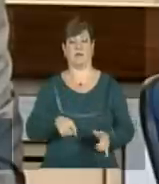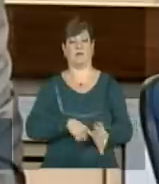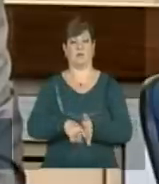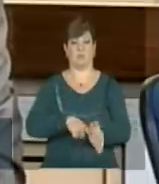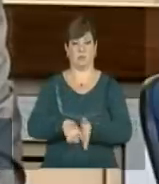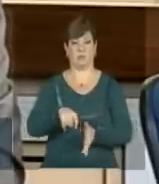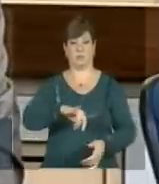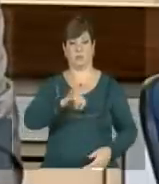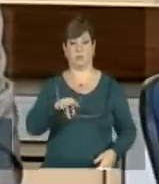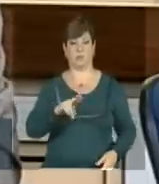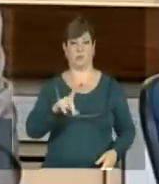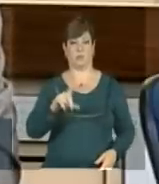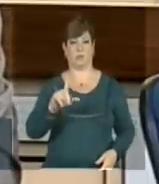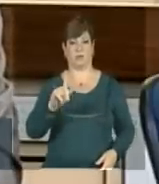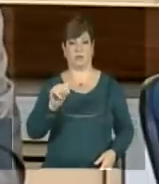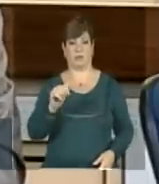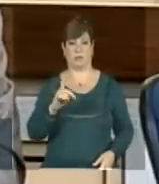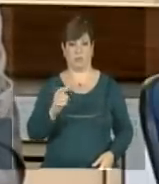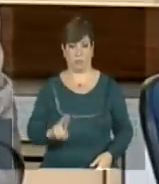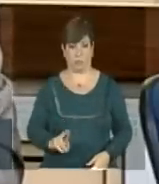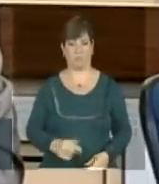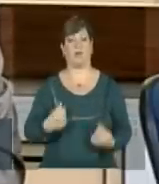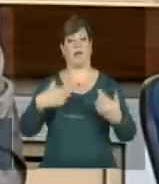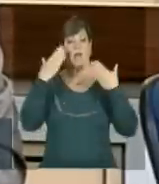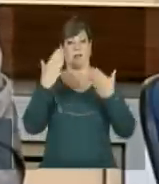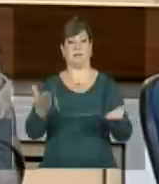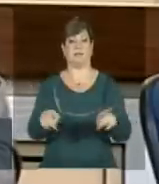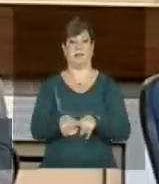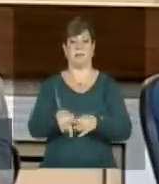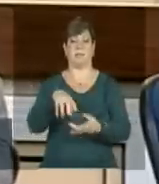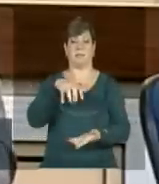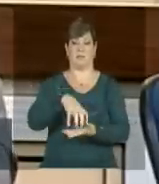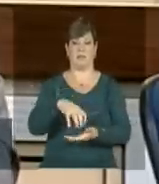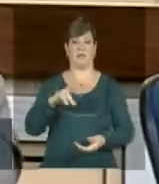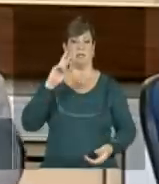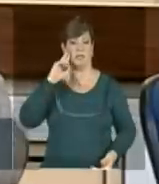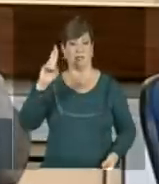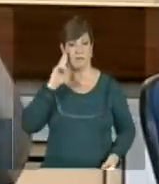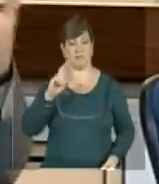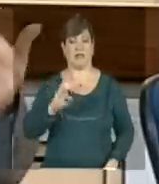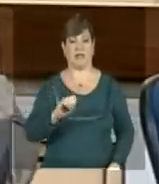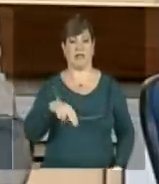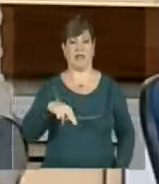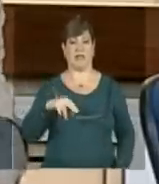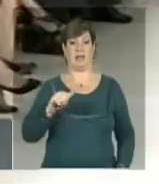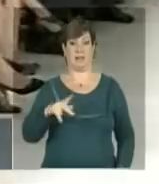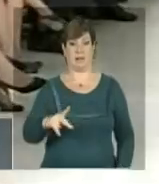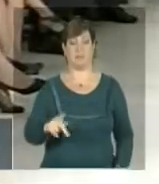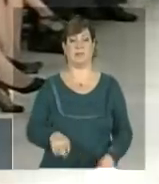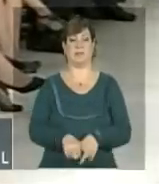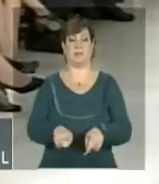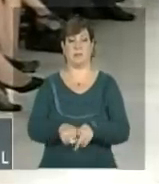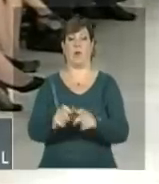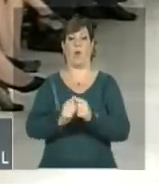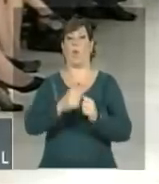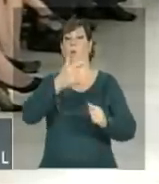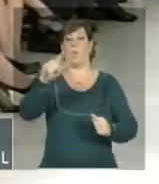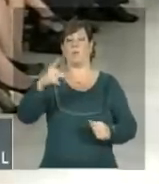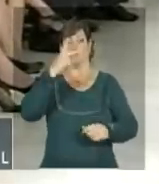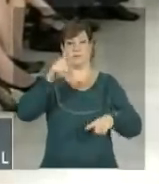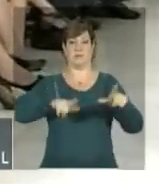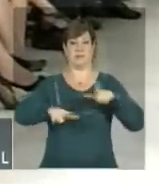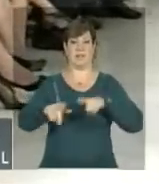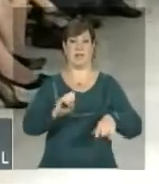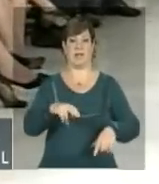julgador. Agradeço ainda a equipe da Diretoria de Comunicação e Pesquisa da ENAP, assim como os demais trabalhadores da ENAP